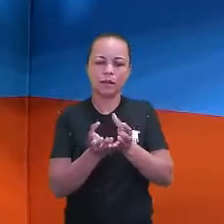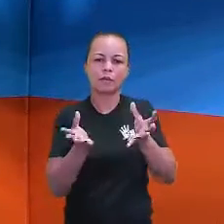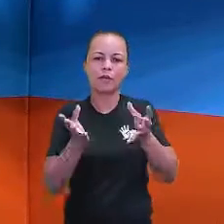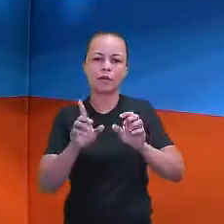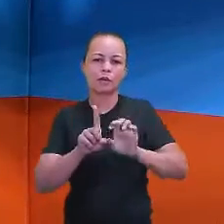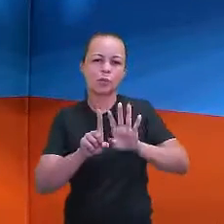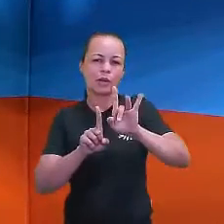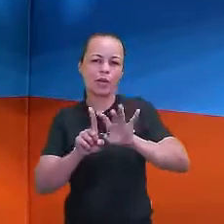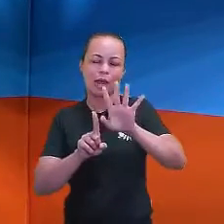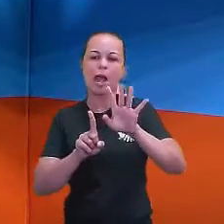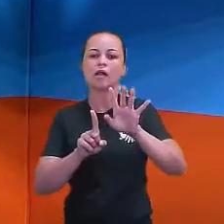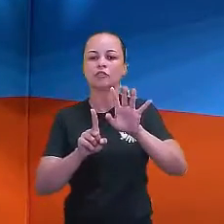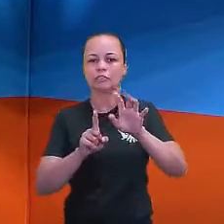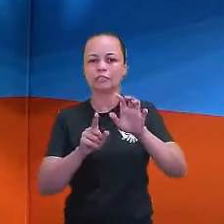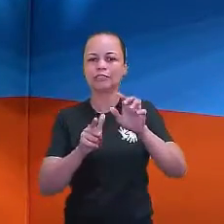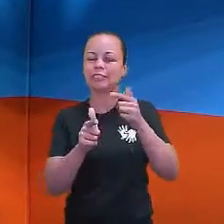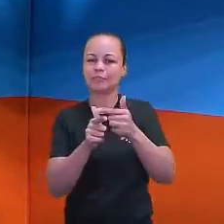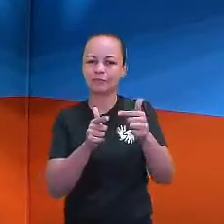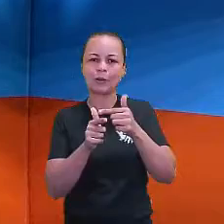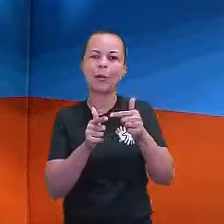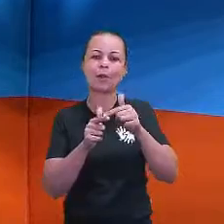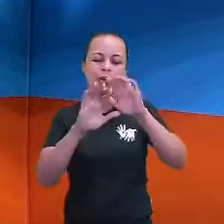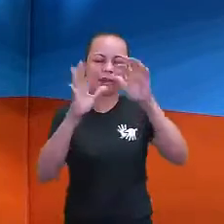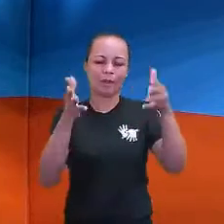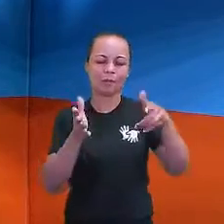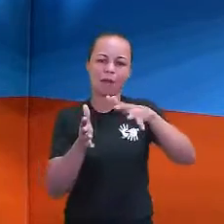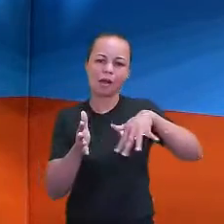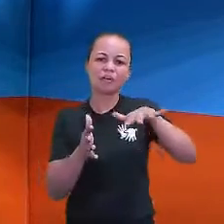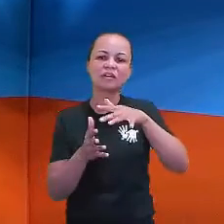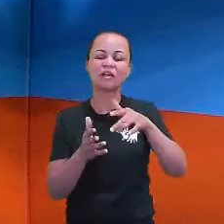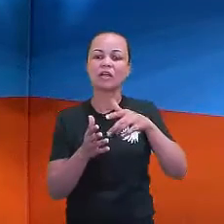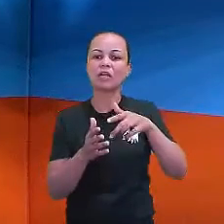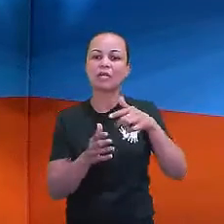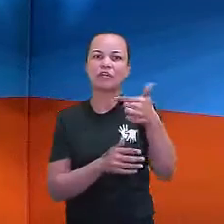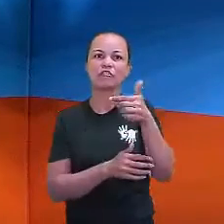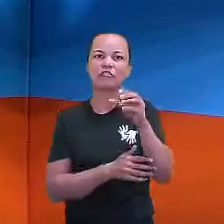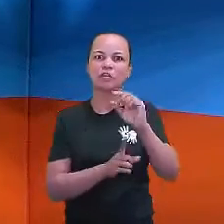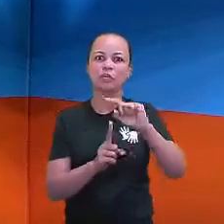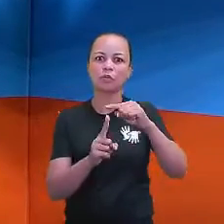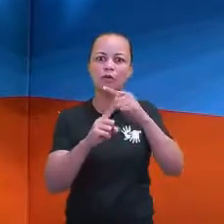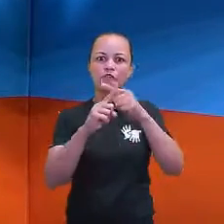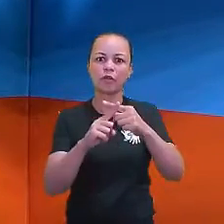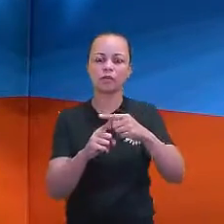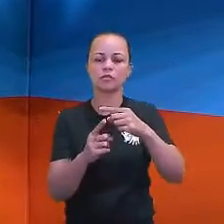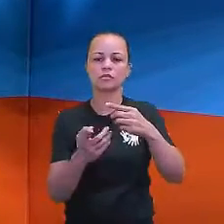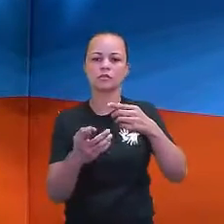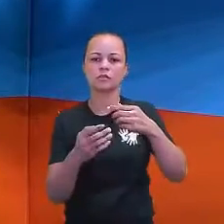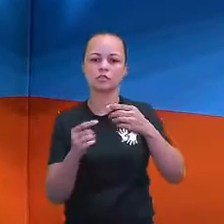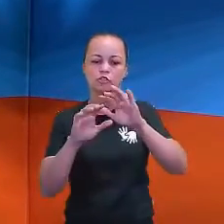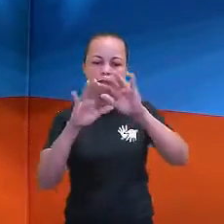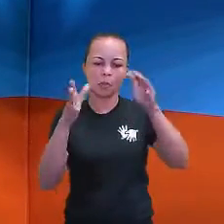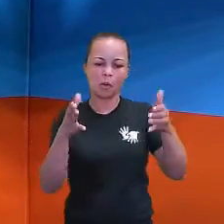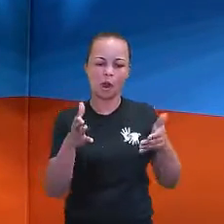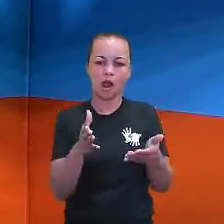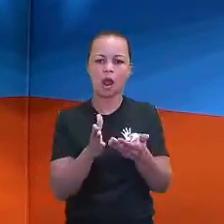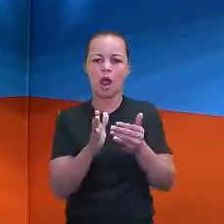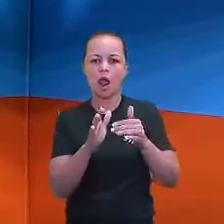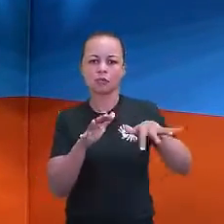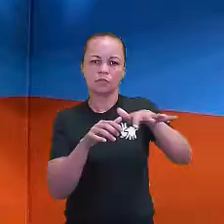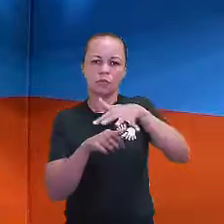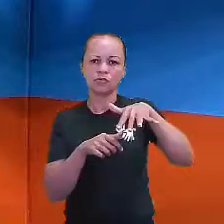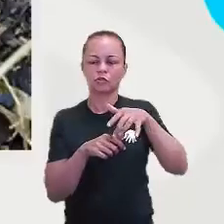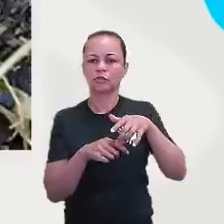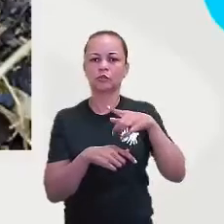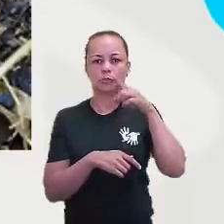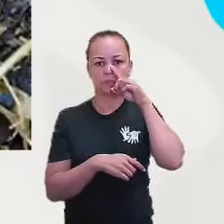que é altamente estufa, né? Chega a ser o quê? 21 vezes mais potencializador do efeito estufa. Então, abre essa imagem para